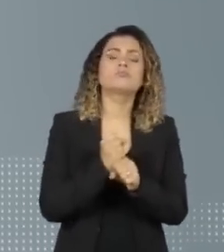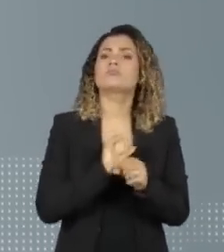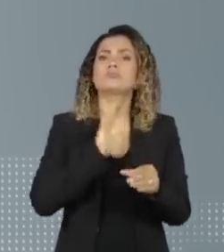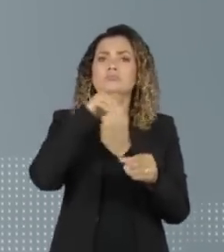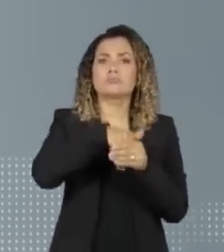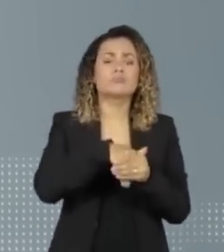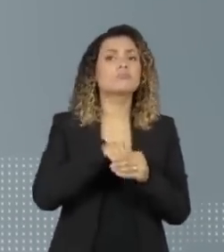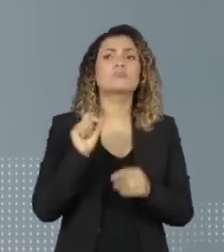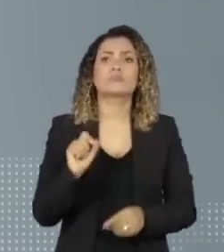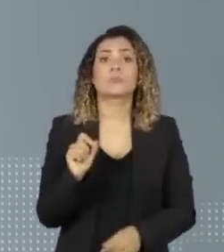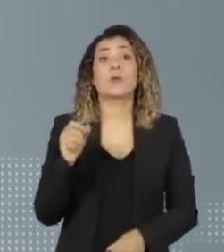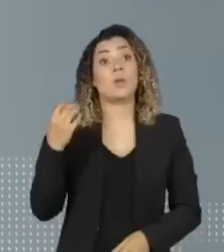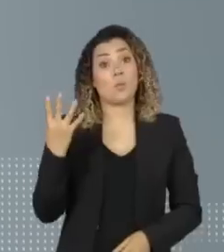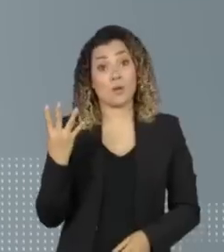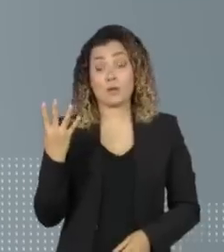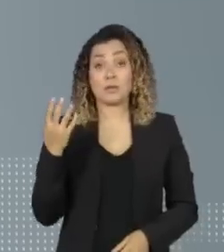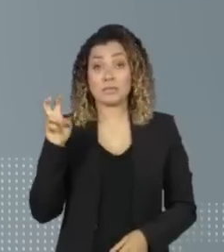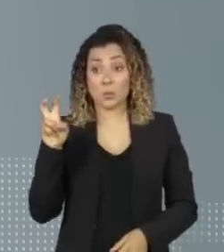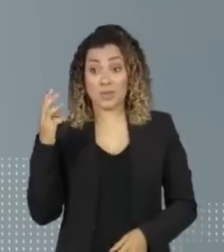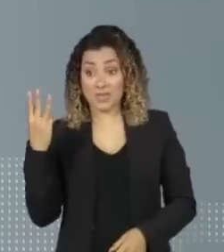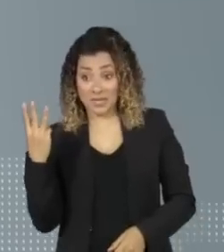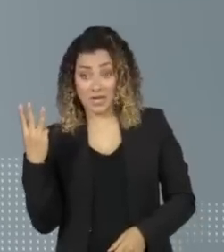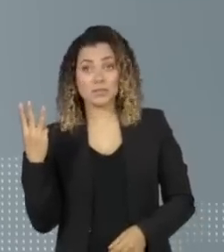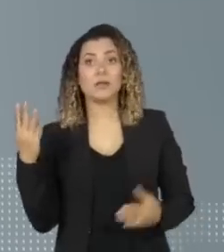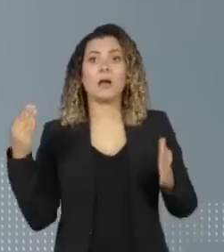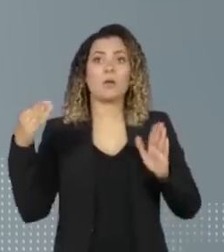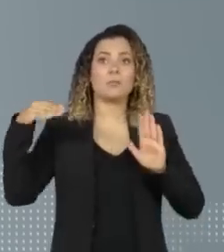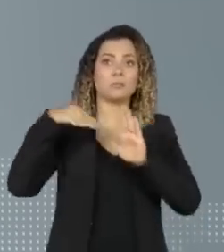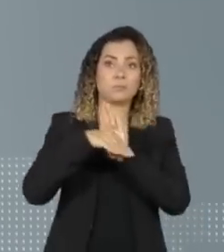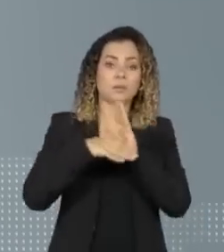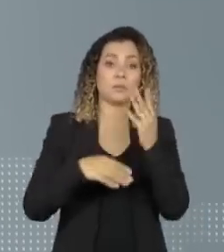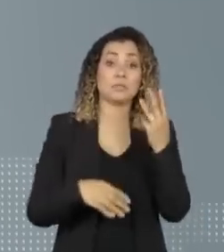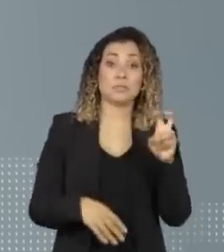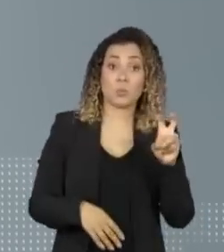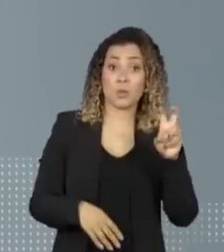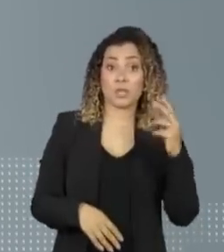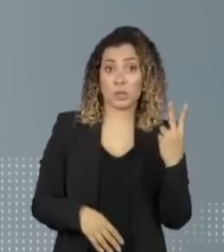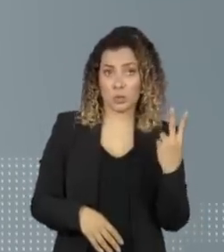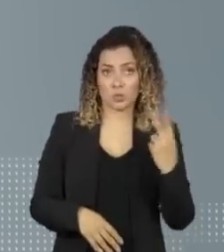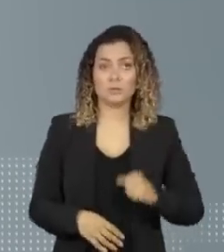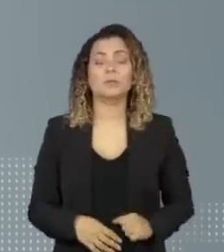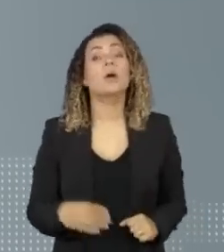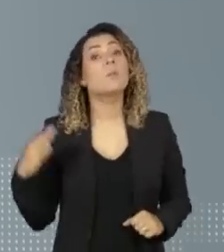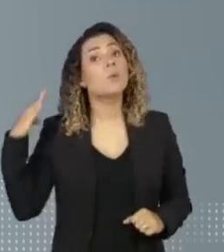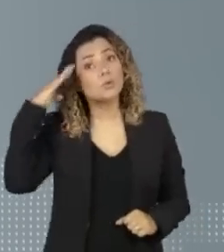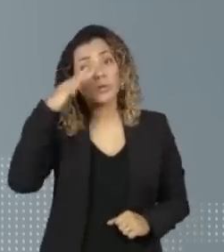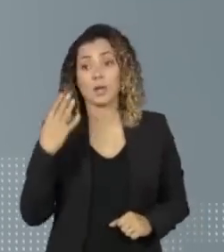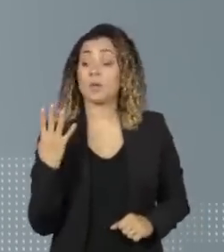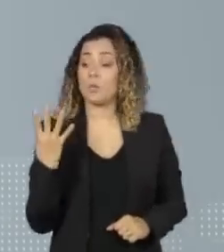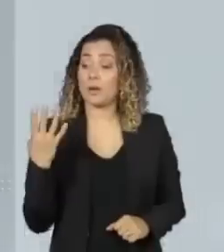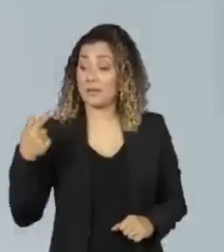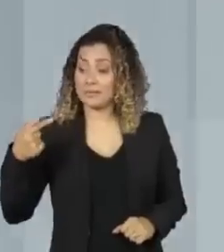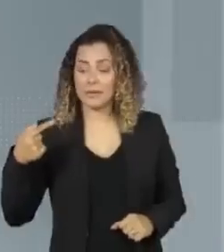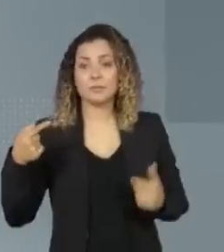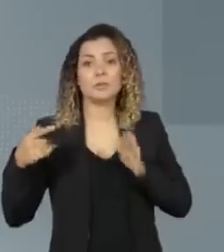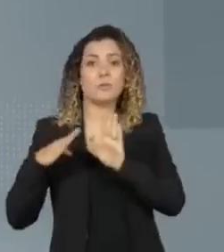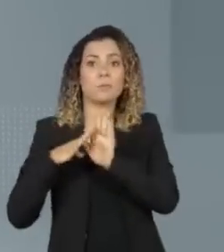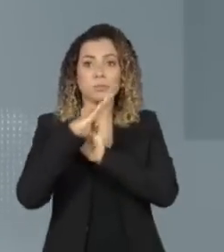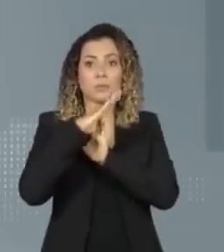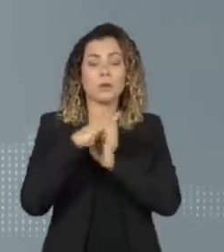53 para 52%. Jair bolsonaro ao contrário ganhou um ponto e tem 48